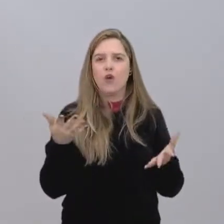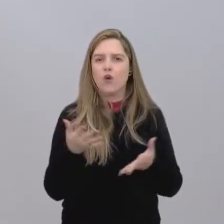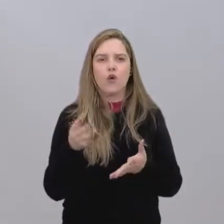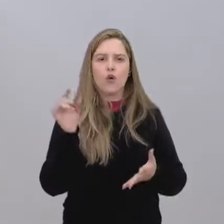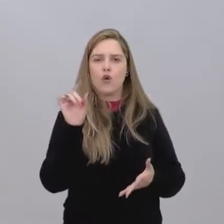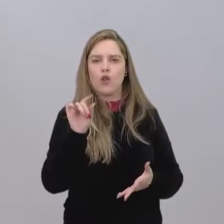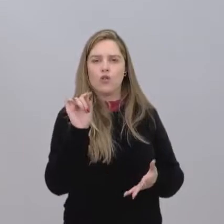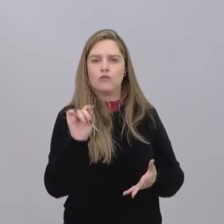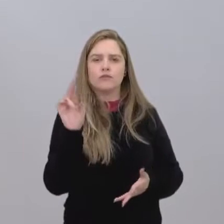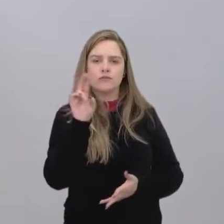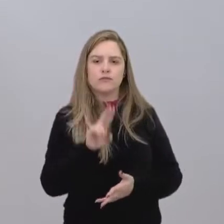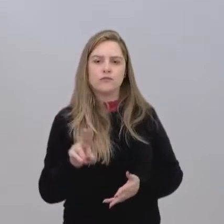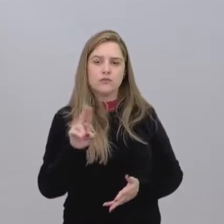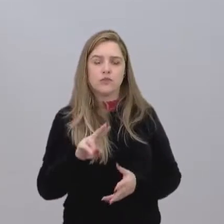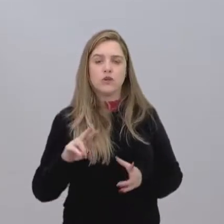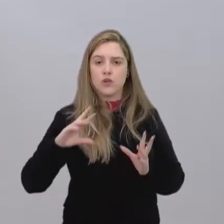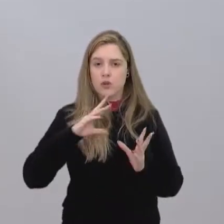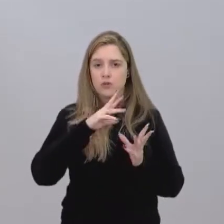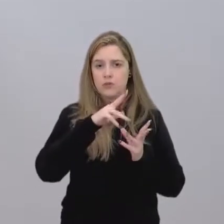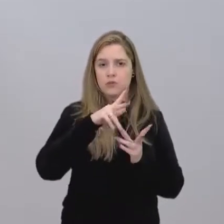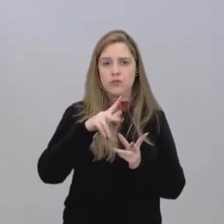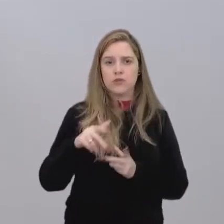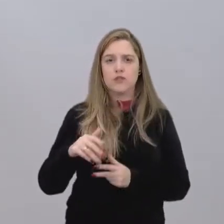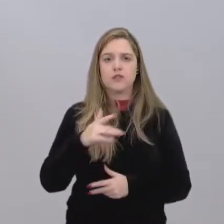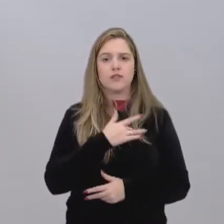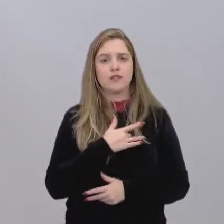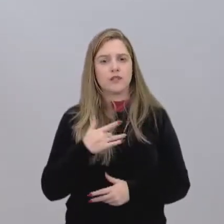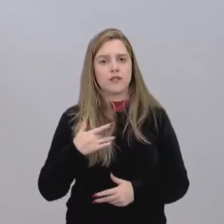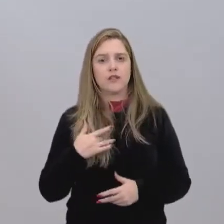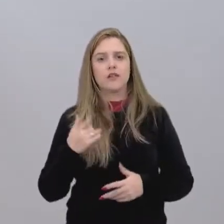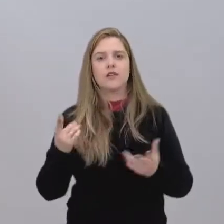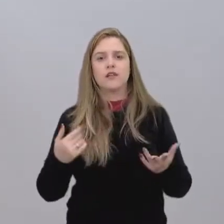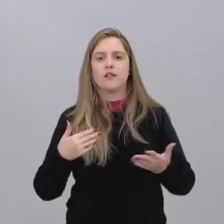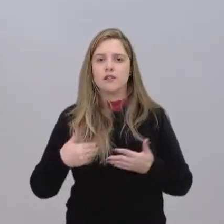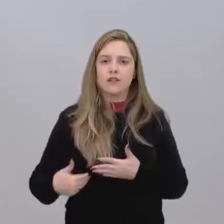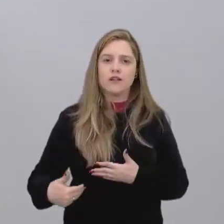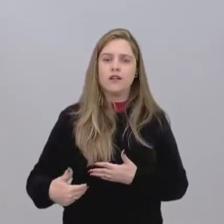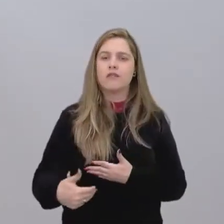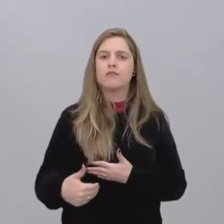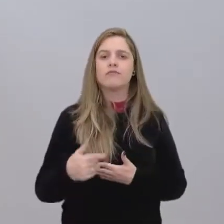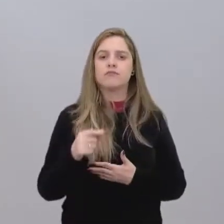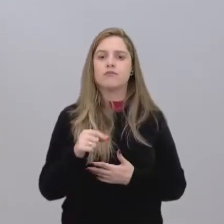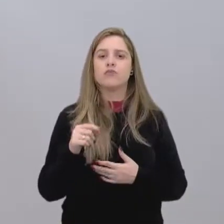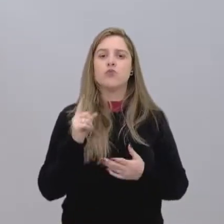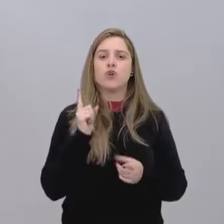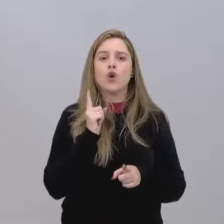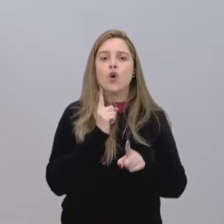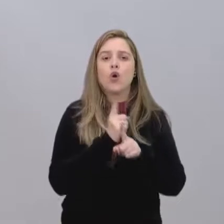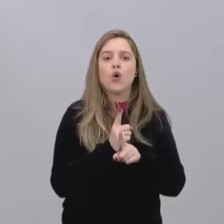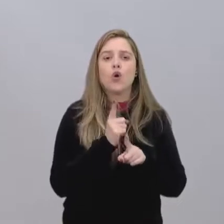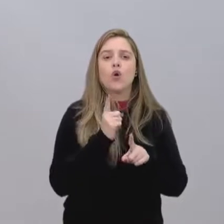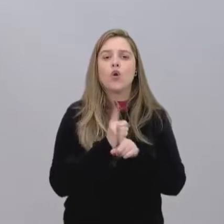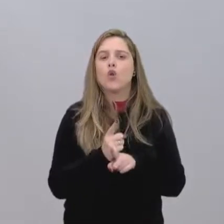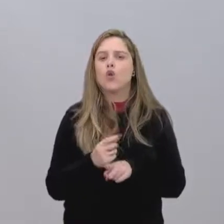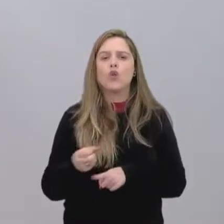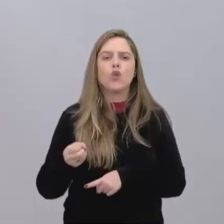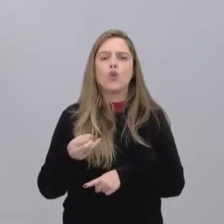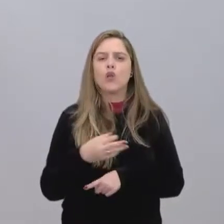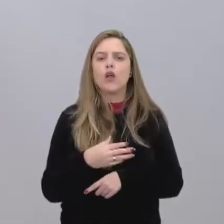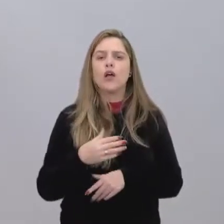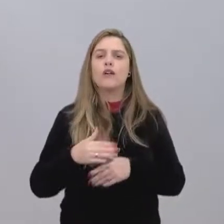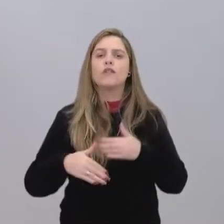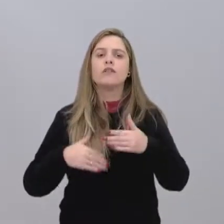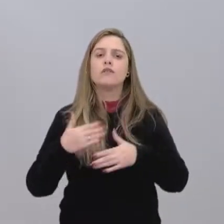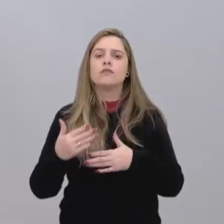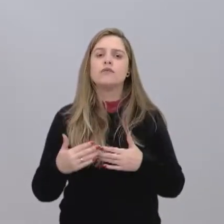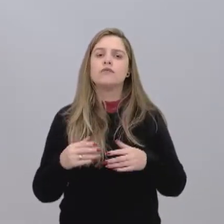a Organização Mundial da Saúde, a OMS, ela comprovou, né, através aí dos seus